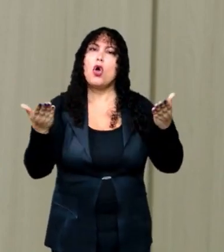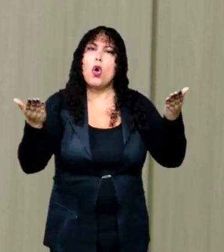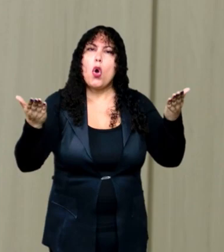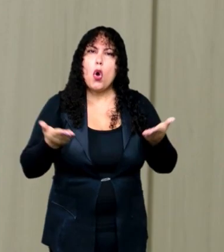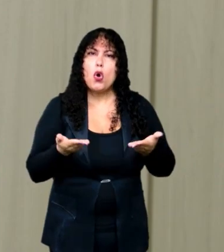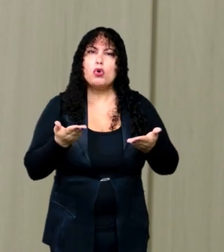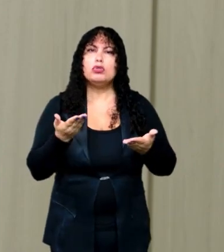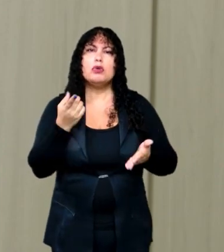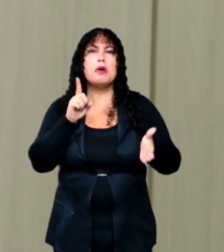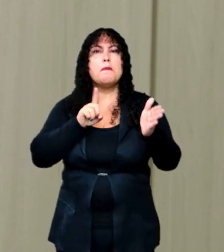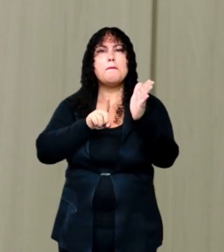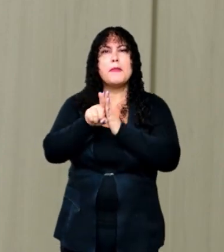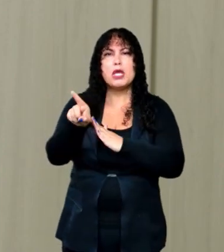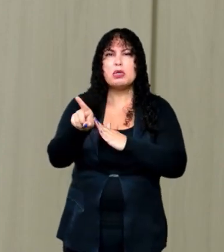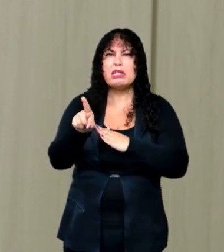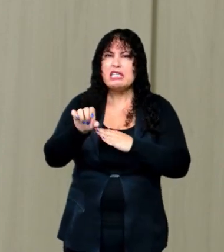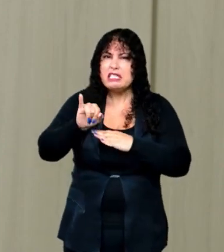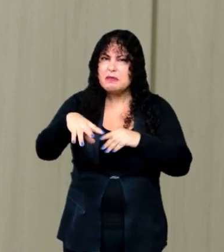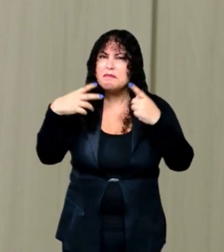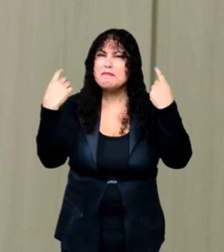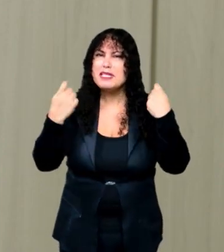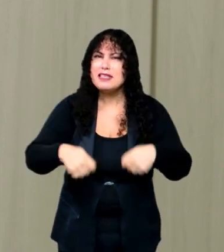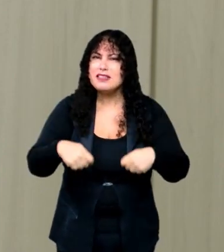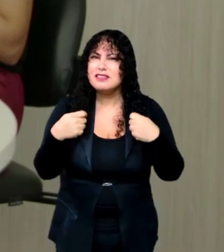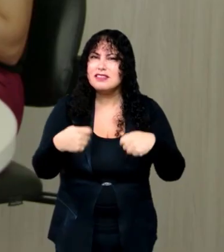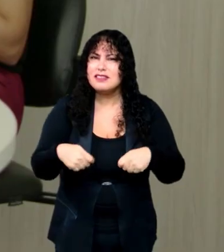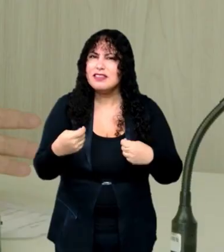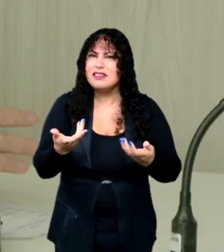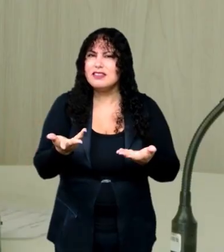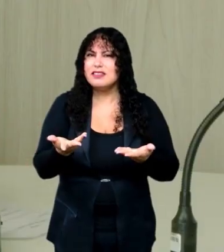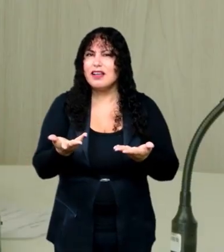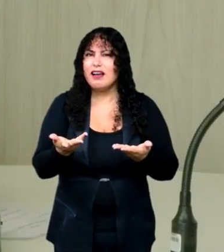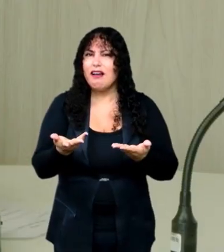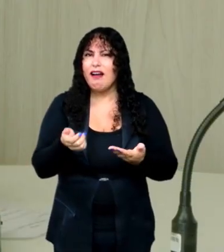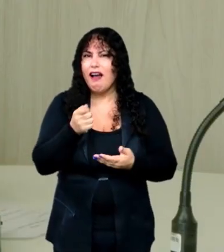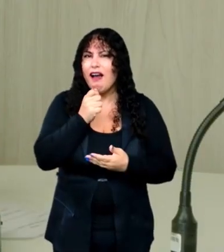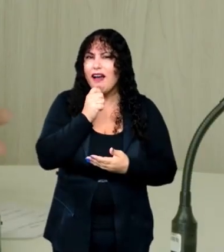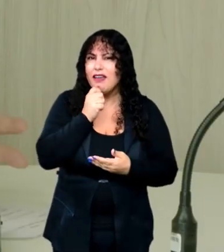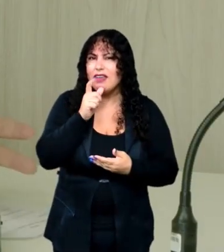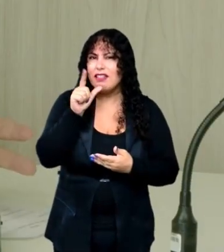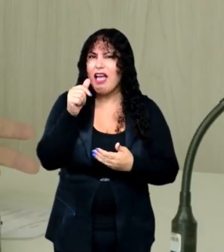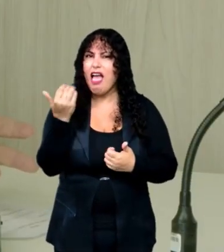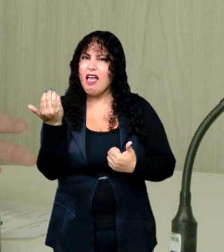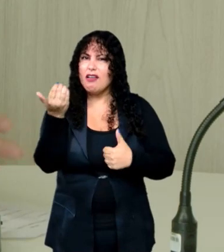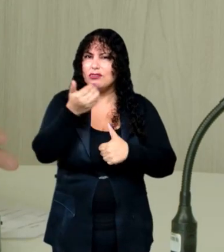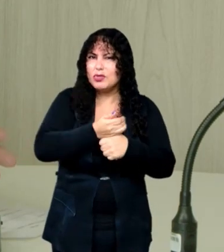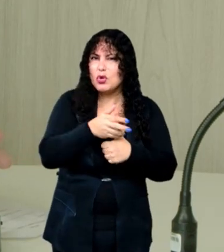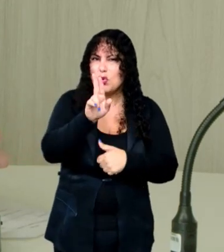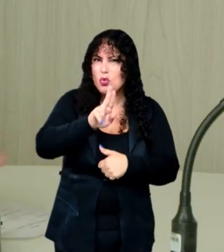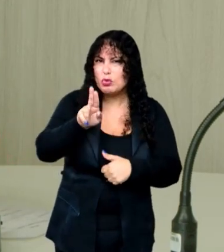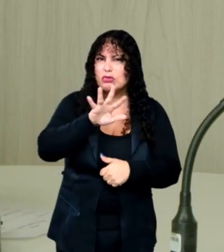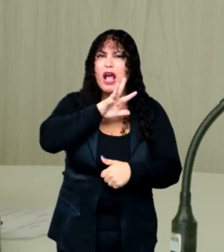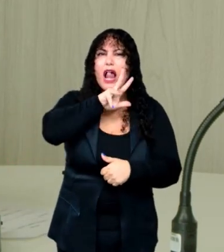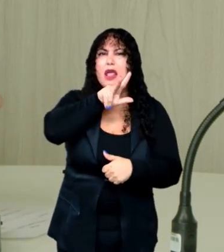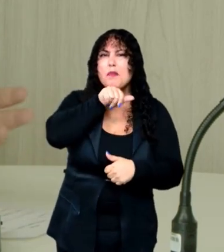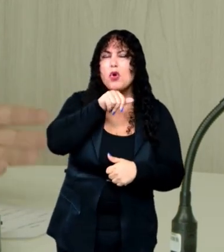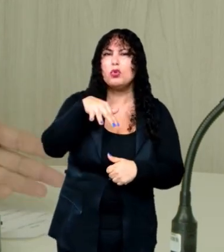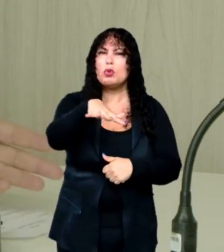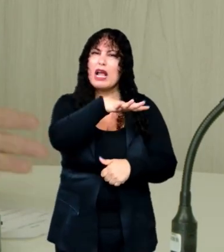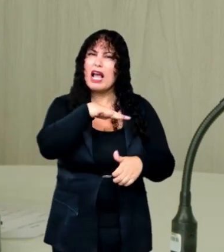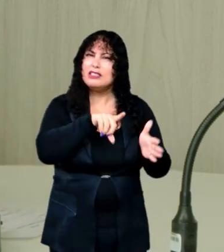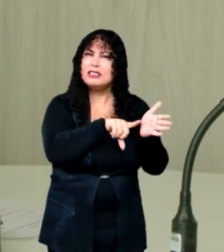uma das perguntas é se a gente necessita de ainda insubstituível o uso do animal para, no caso